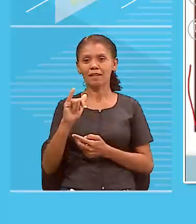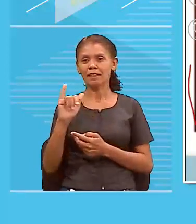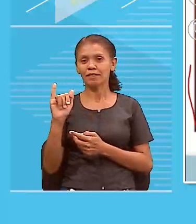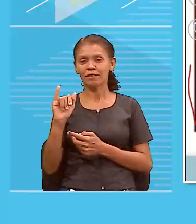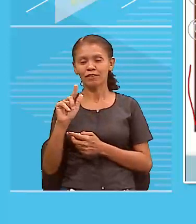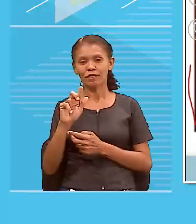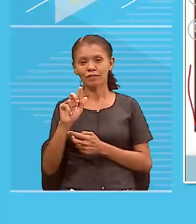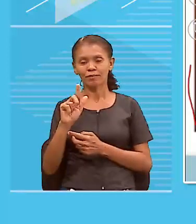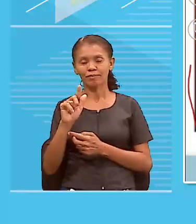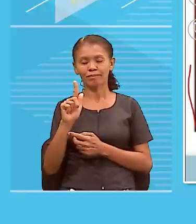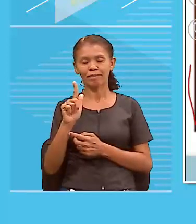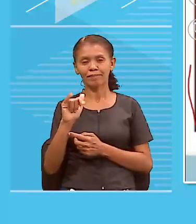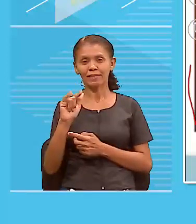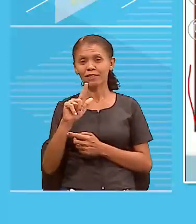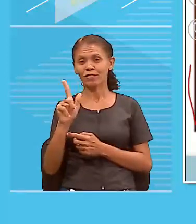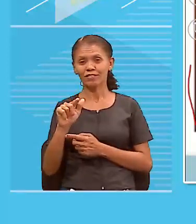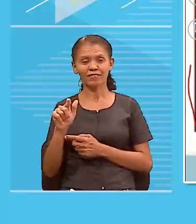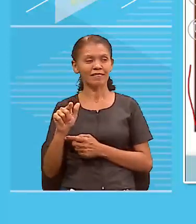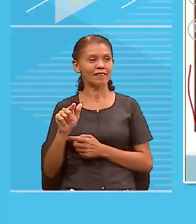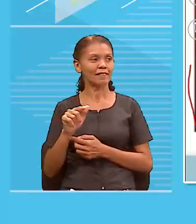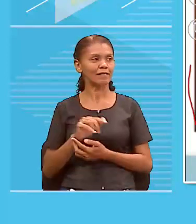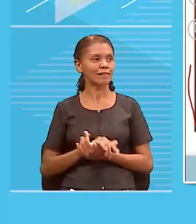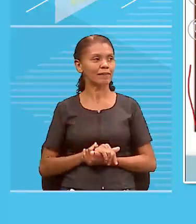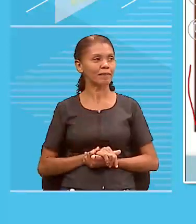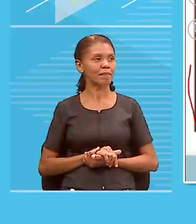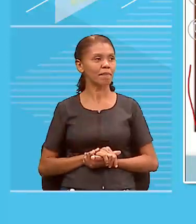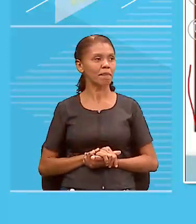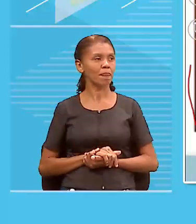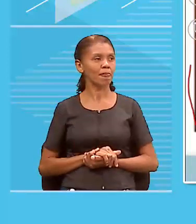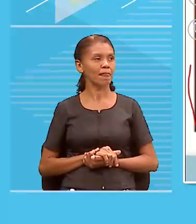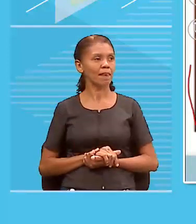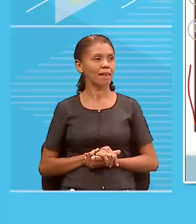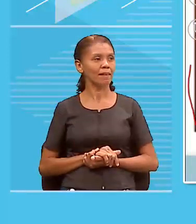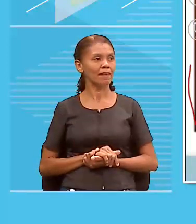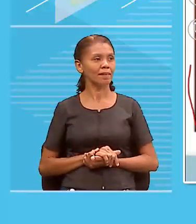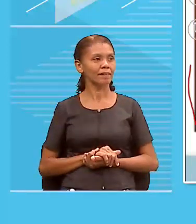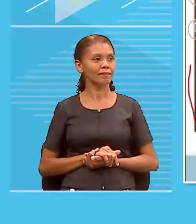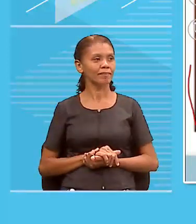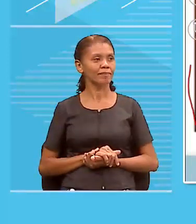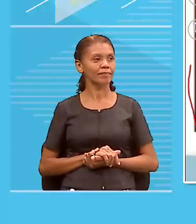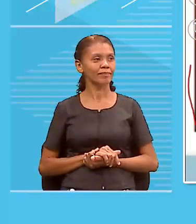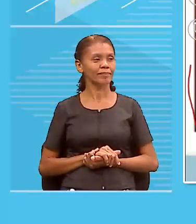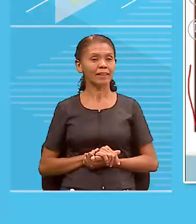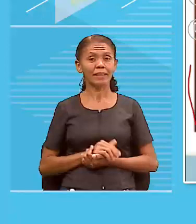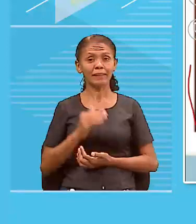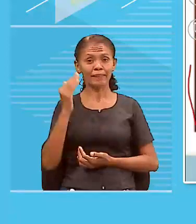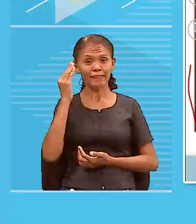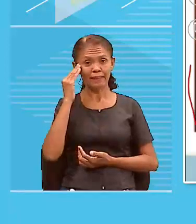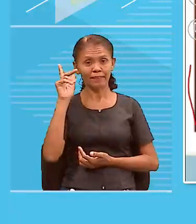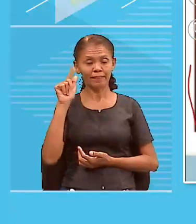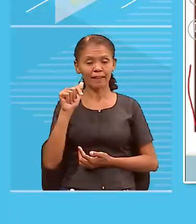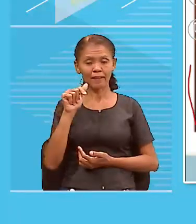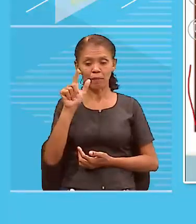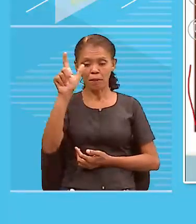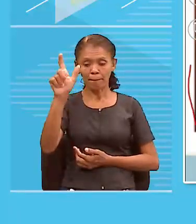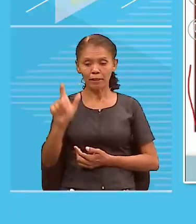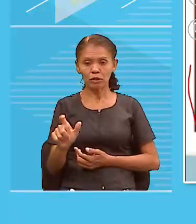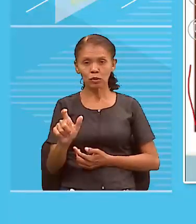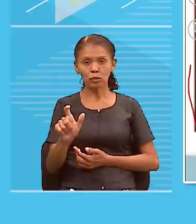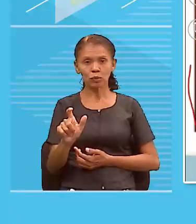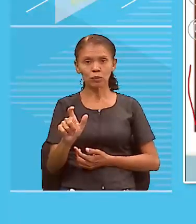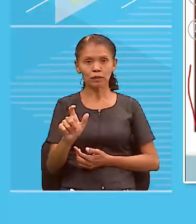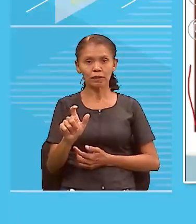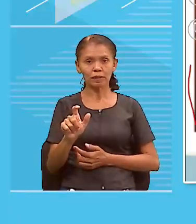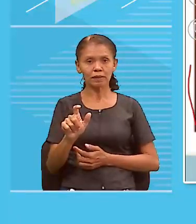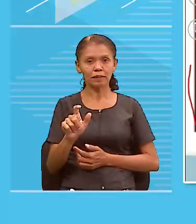aproxima se apresentando que ela this morning meu nome é Amanda White Olha